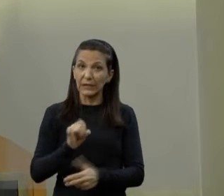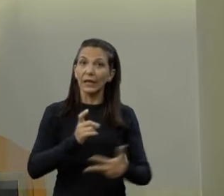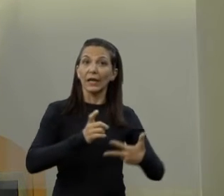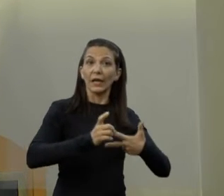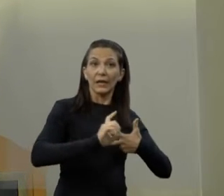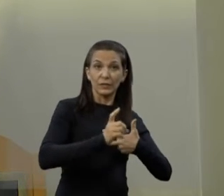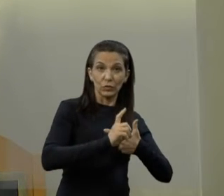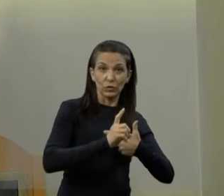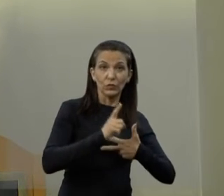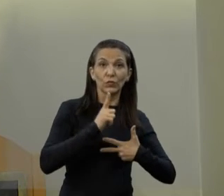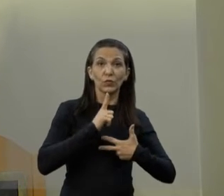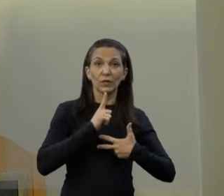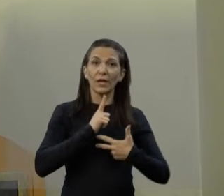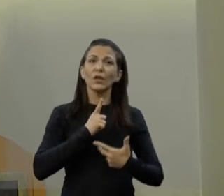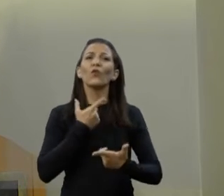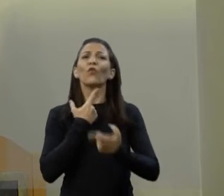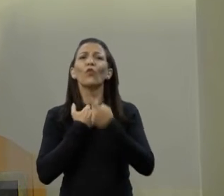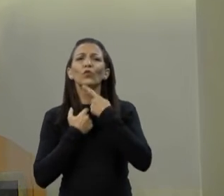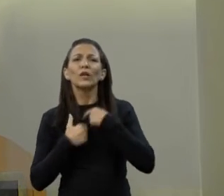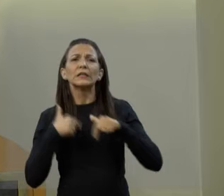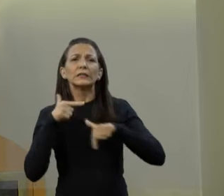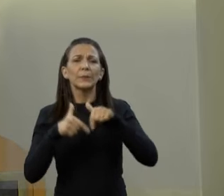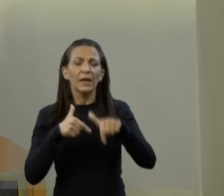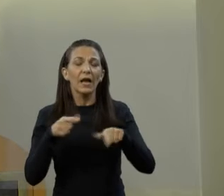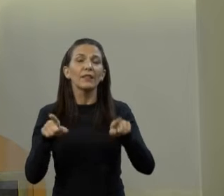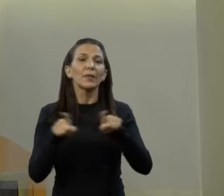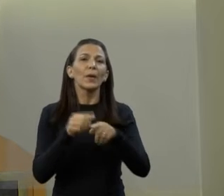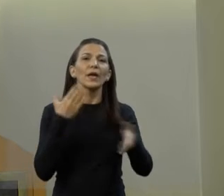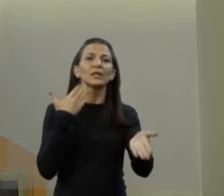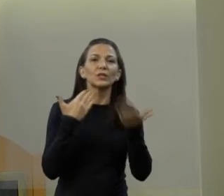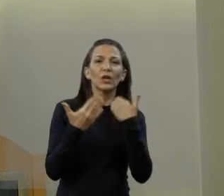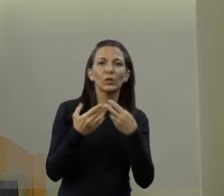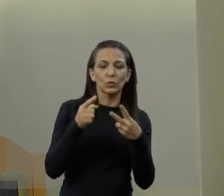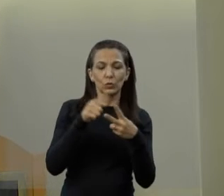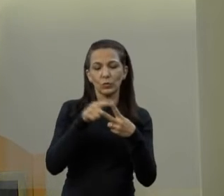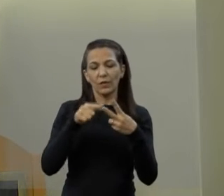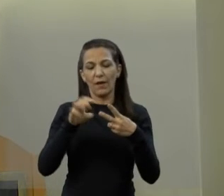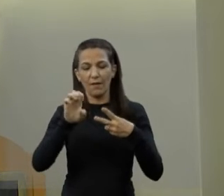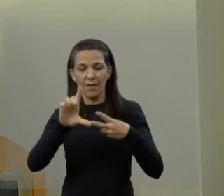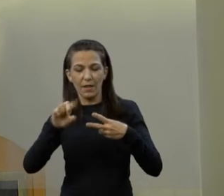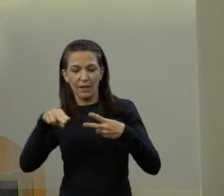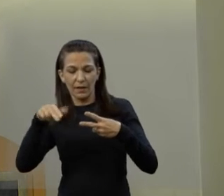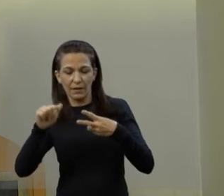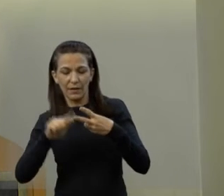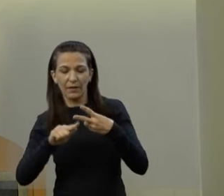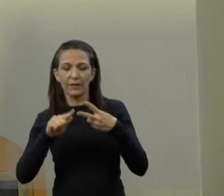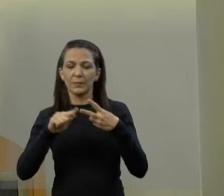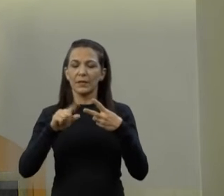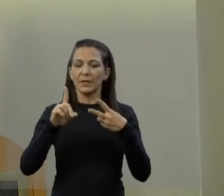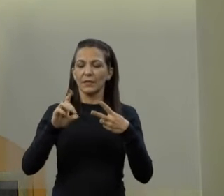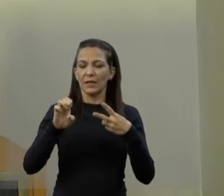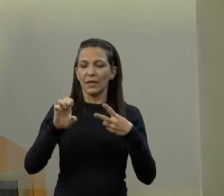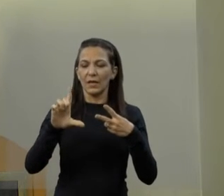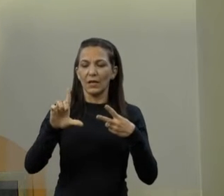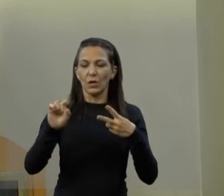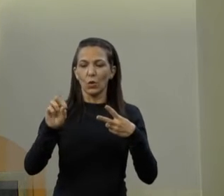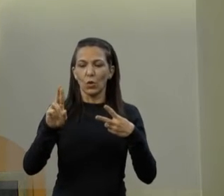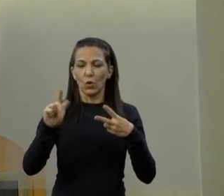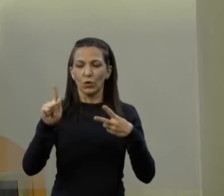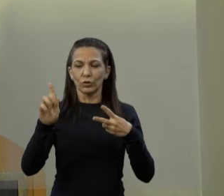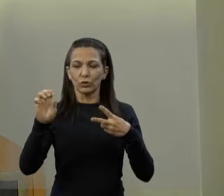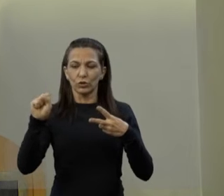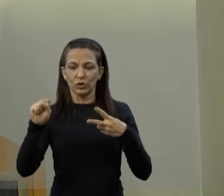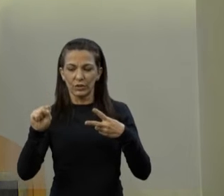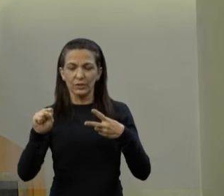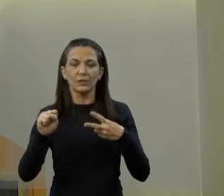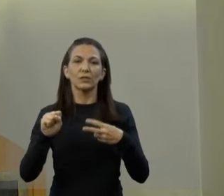do Poder Executivo tivesse disposição do trabalho para o diálogo que tem Eliana ou naím e delorges Mano eu não